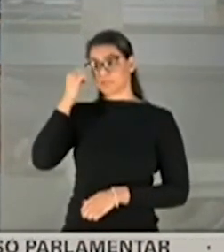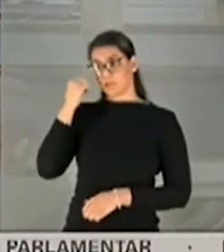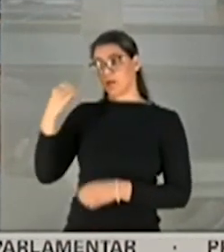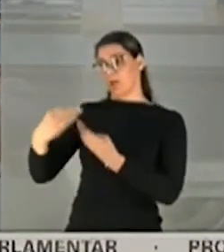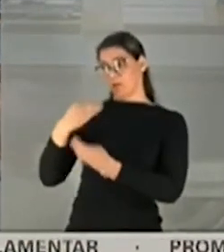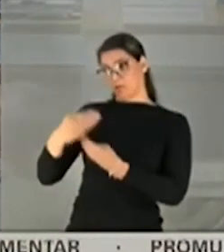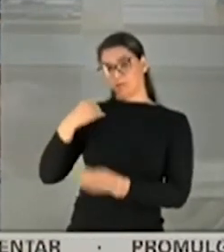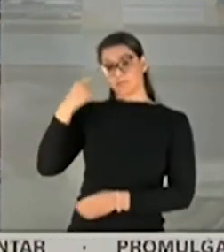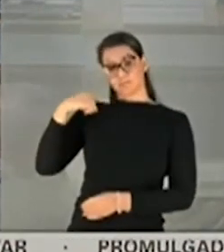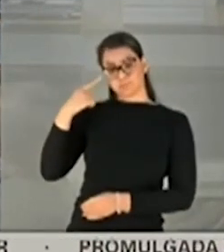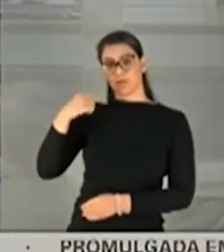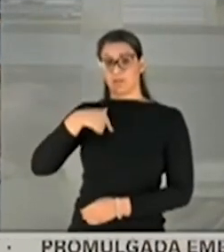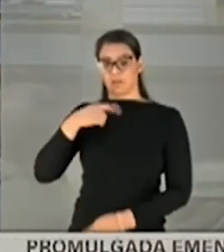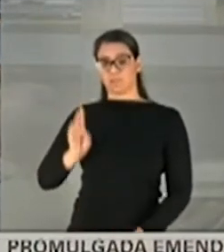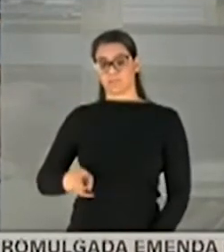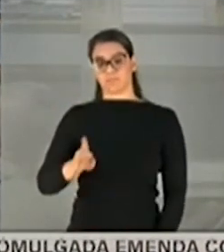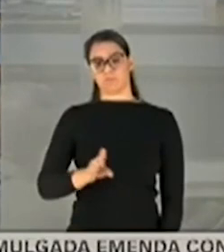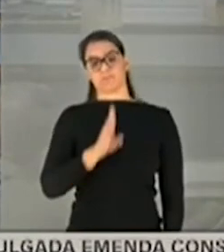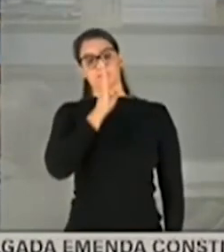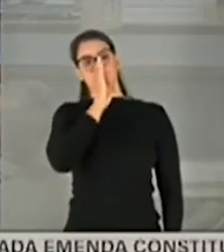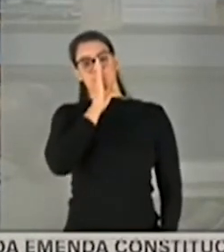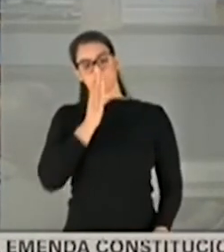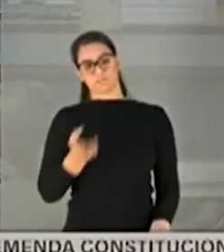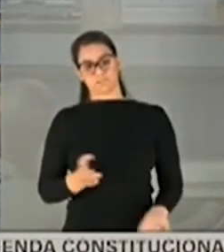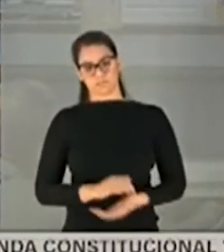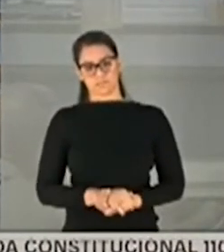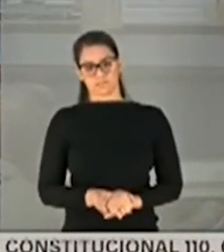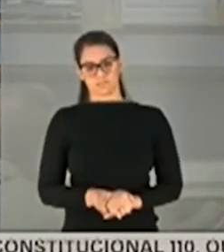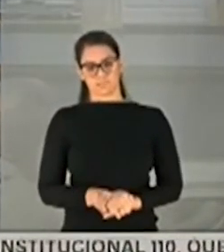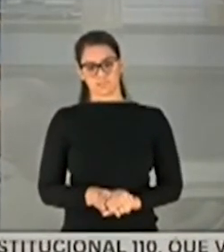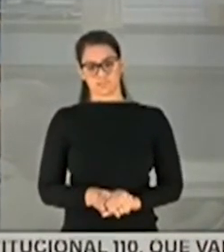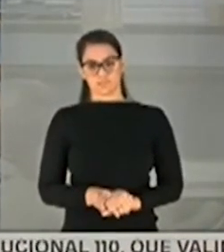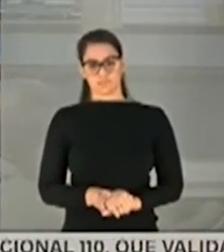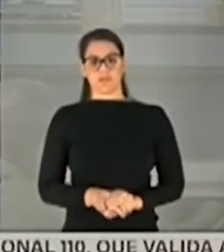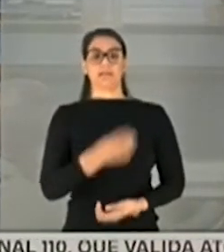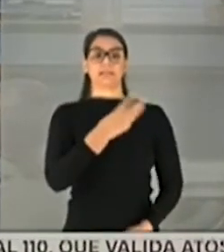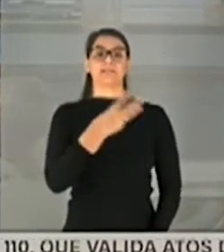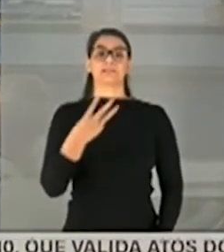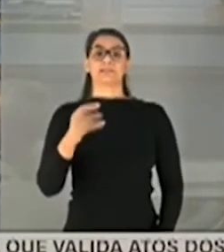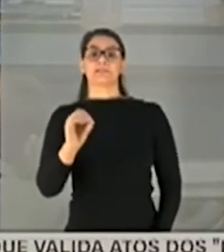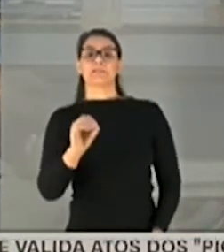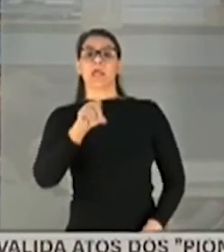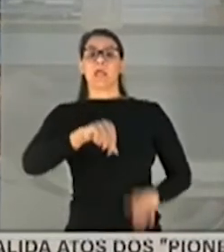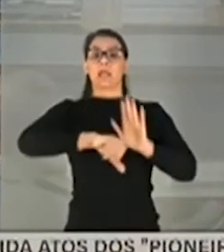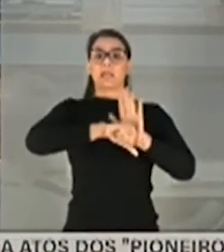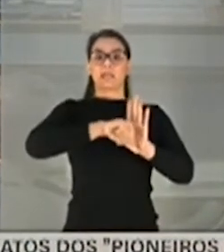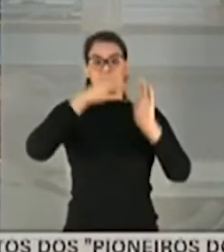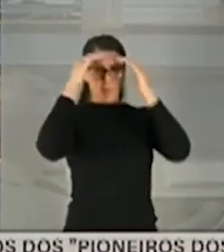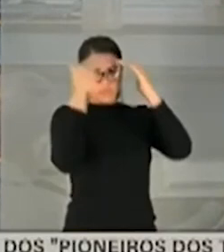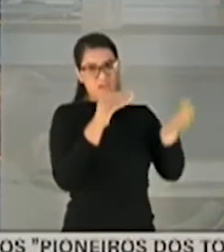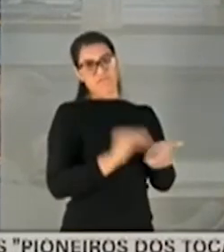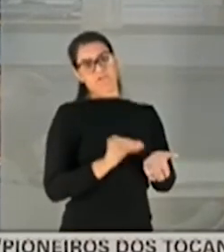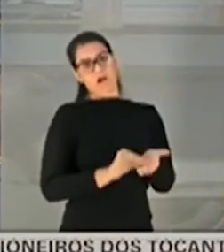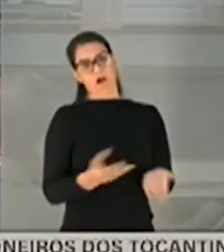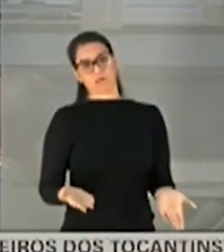por orientação dos meus advogados, presidente, ela está em estado flagrancial do crime de 330 de desobediência. Por favor, isso é elementar.